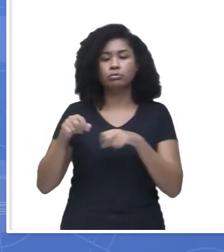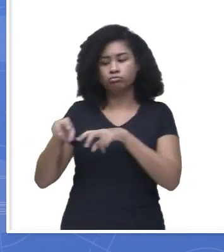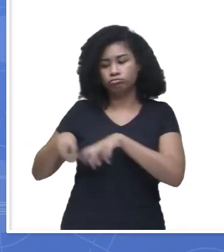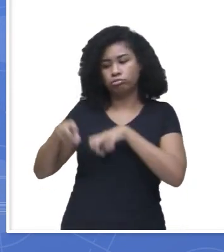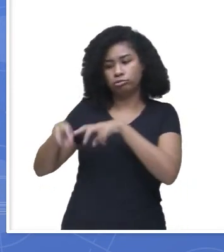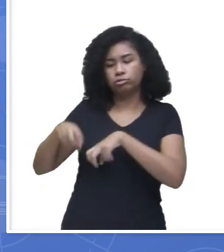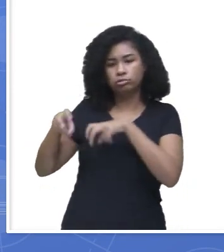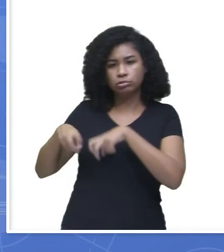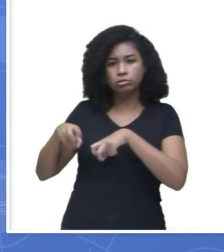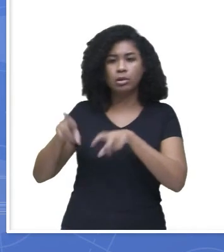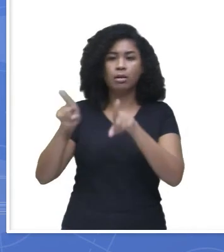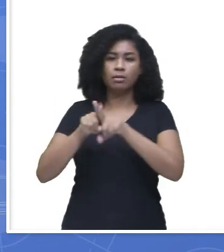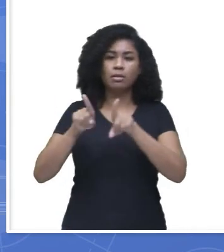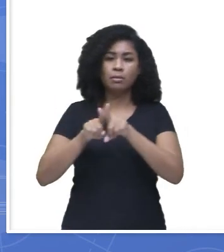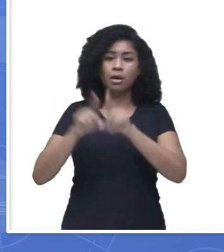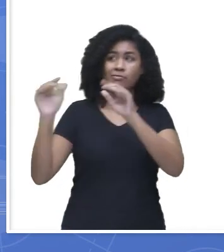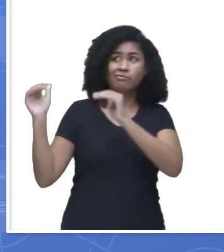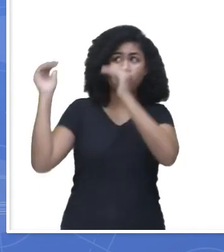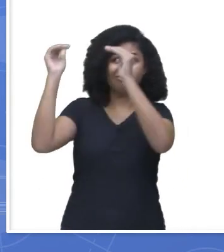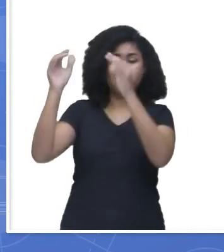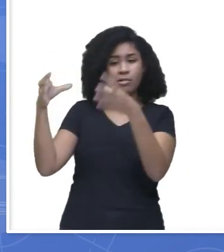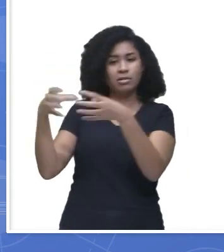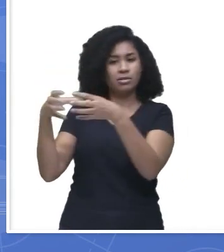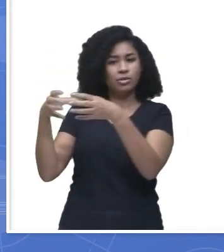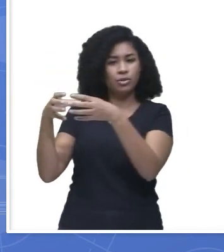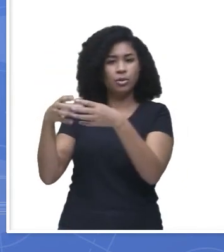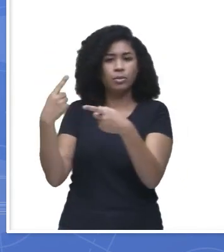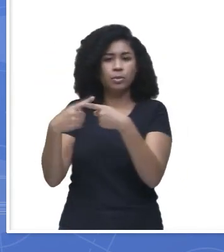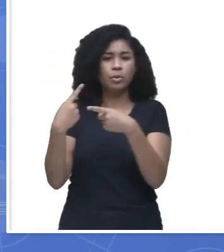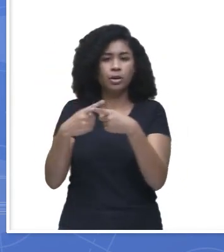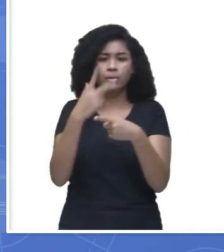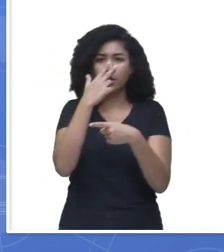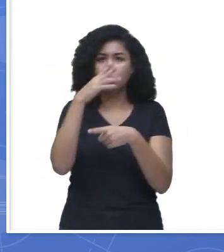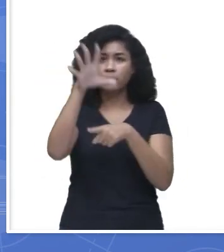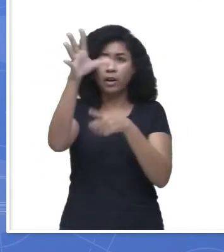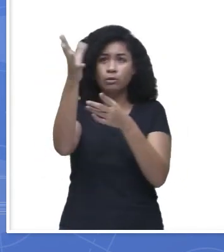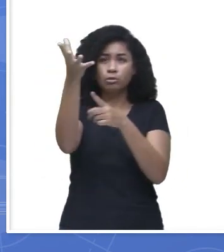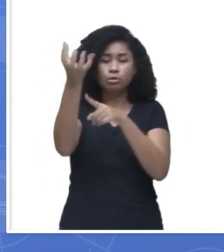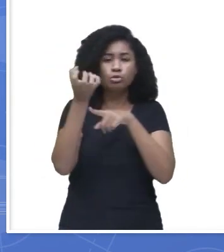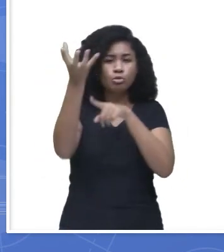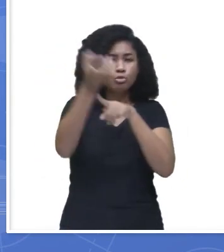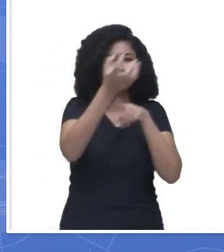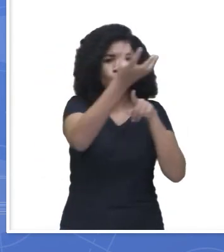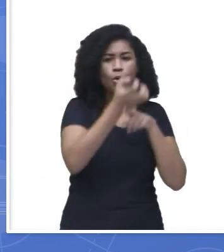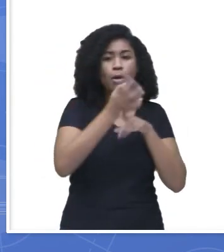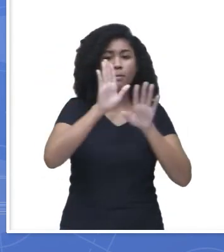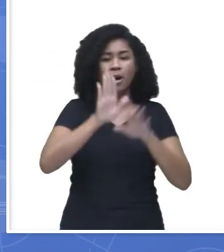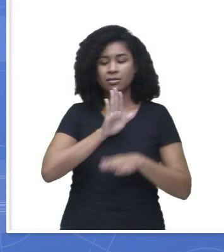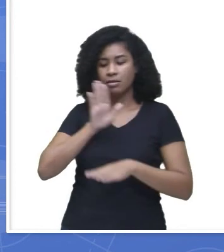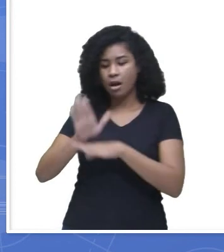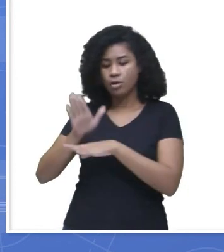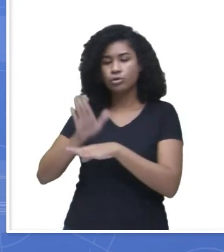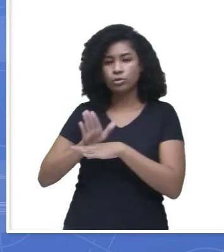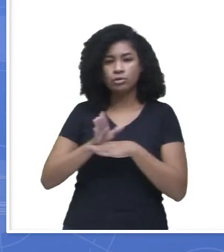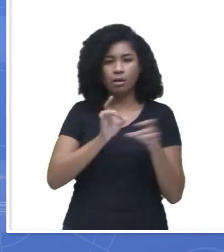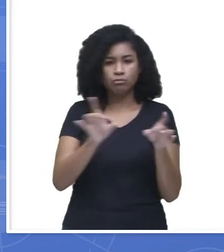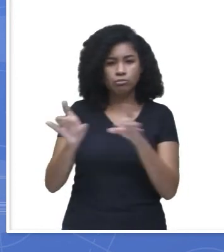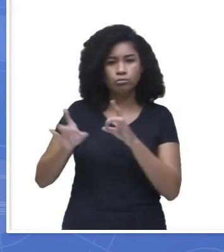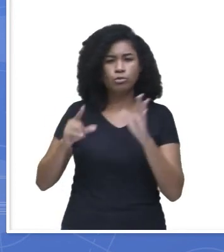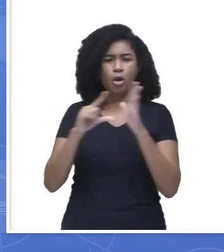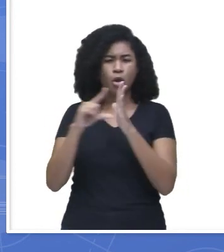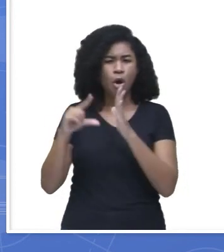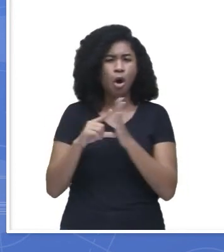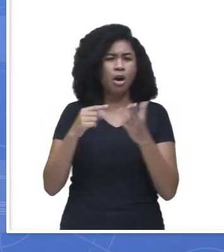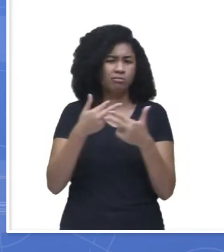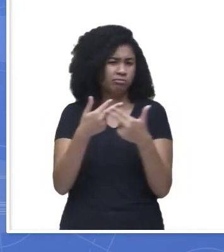vai captar recursos estrangeiros, ele não vai estar favorecendo seus comerciantes locais, tá bom? E foi